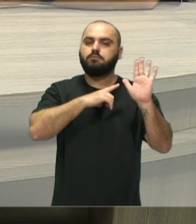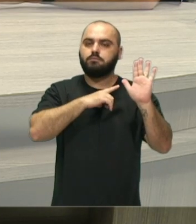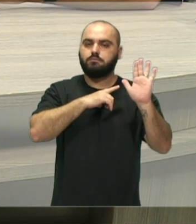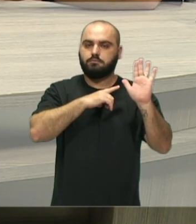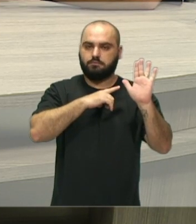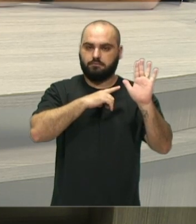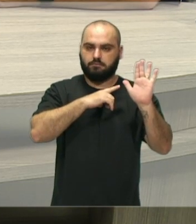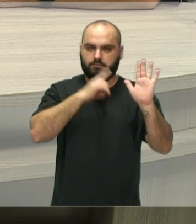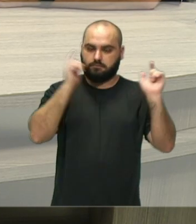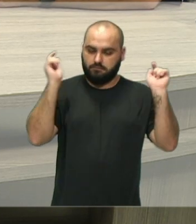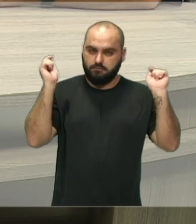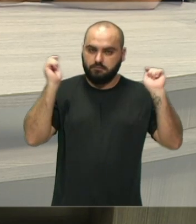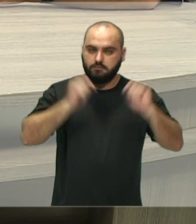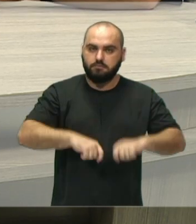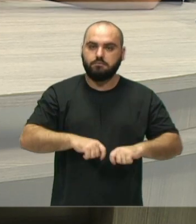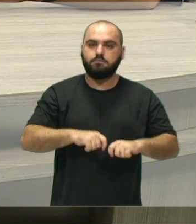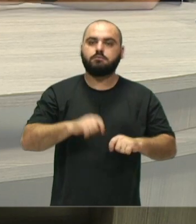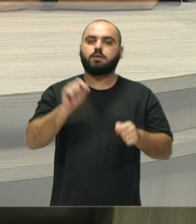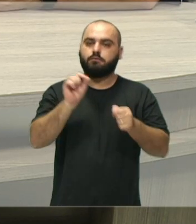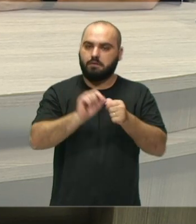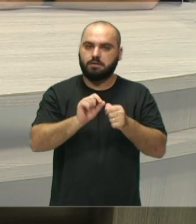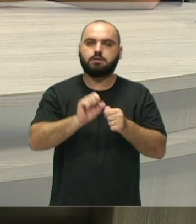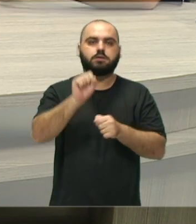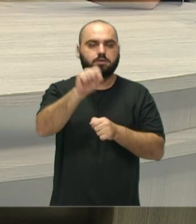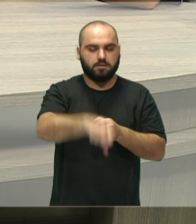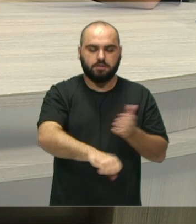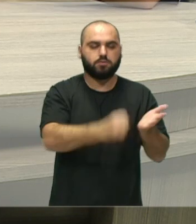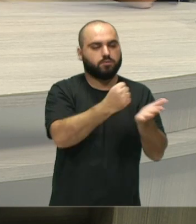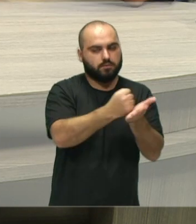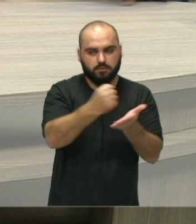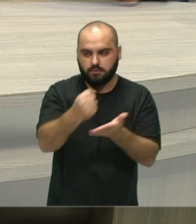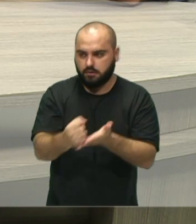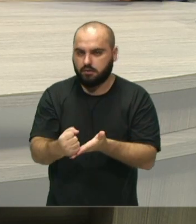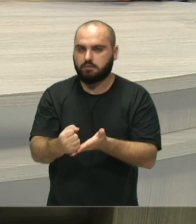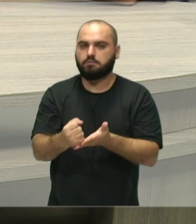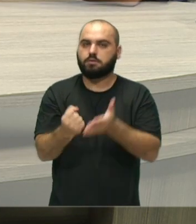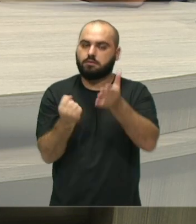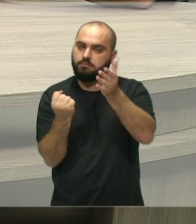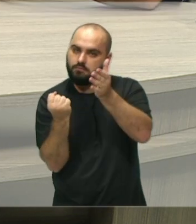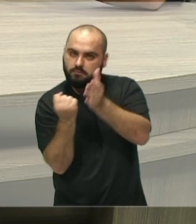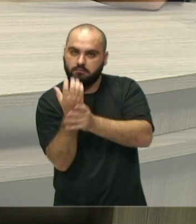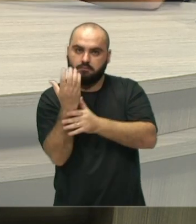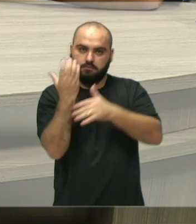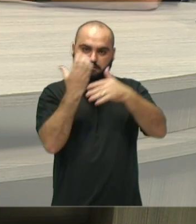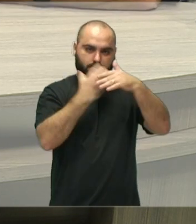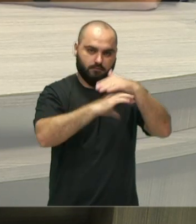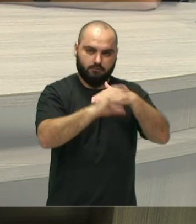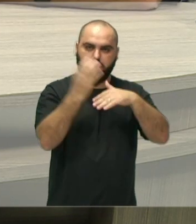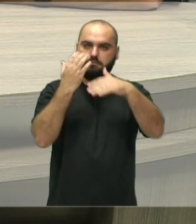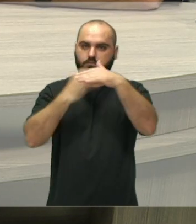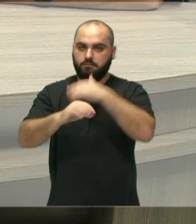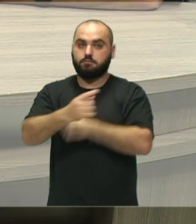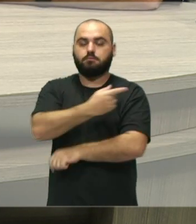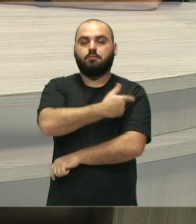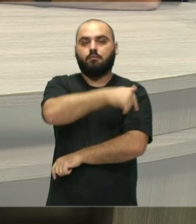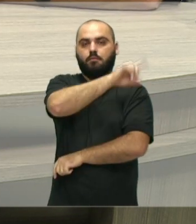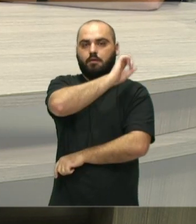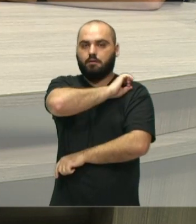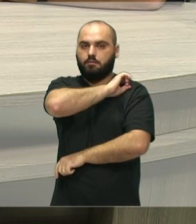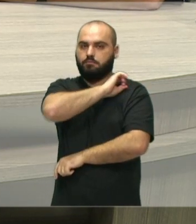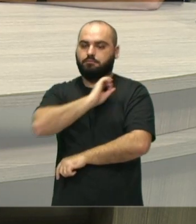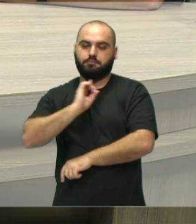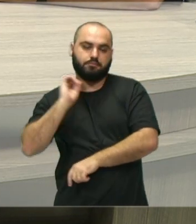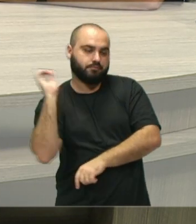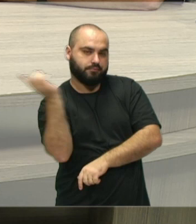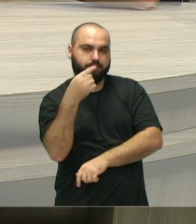a competência para fazer, sim, esses contratos, se constituir e se revestir na autoridade metropolitana